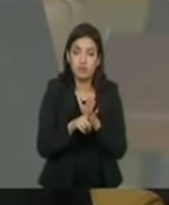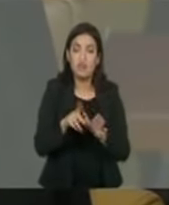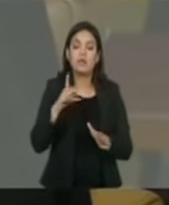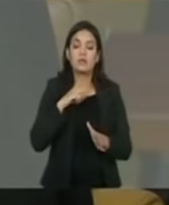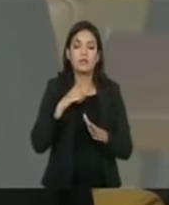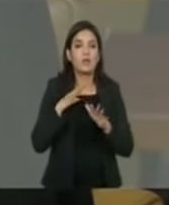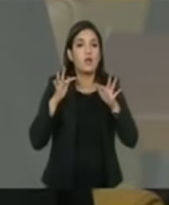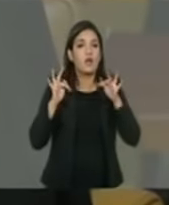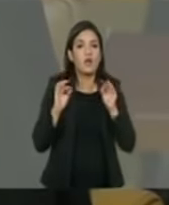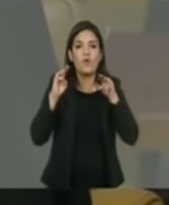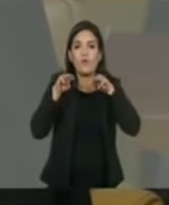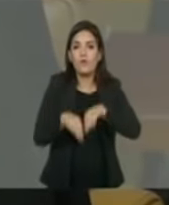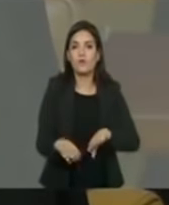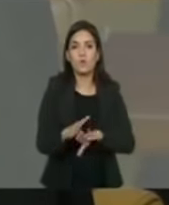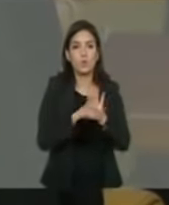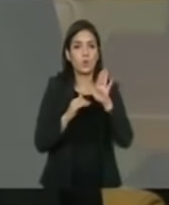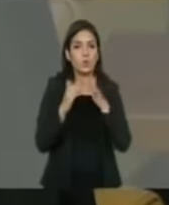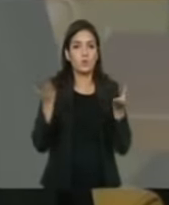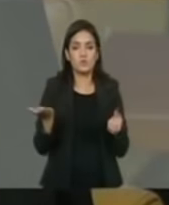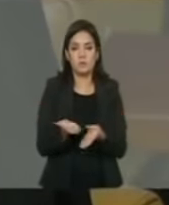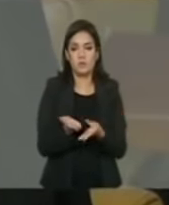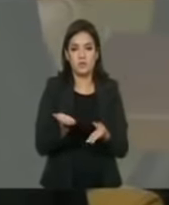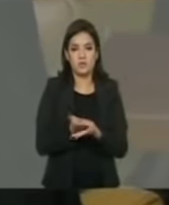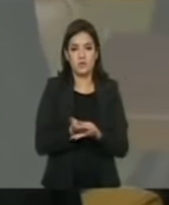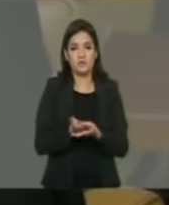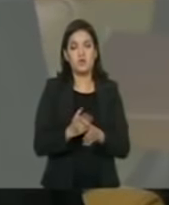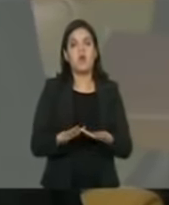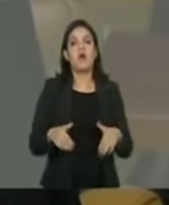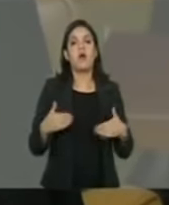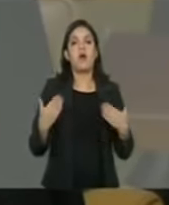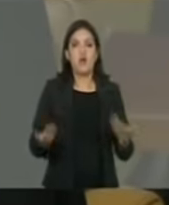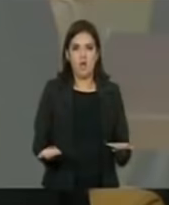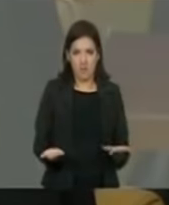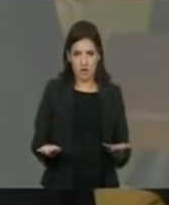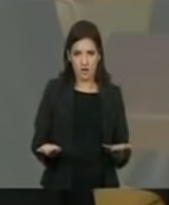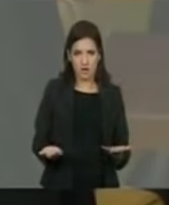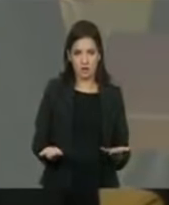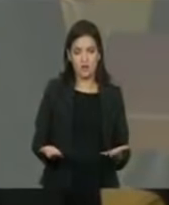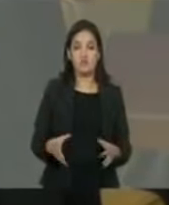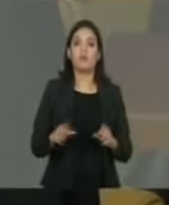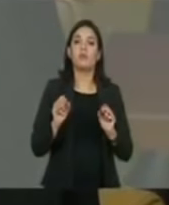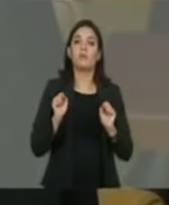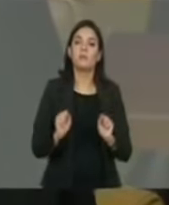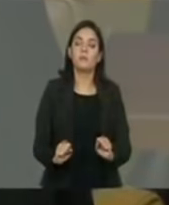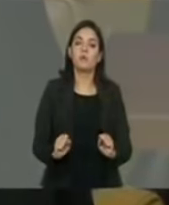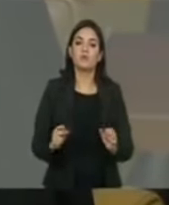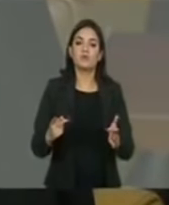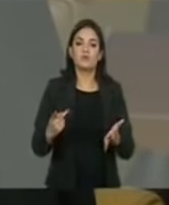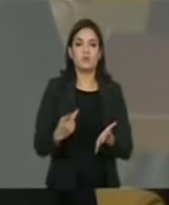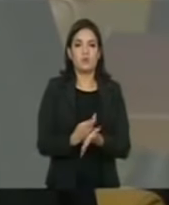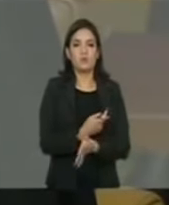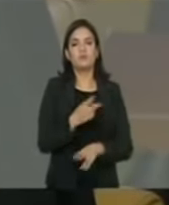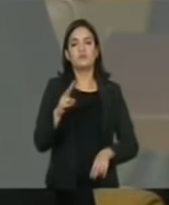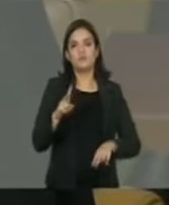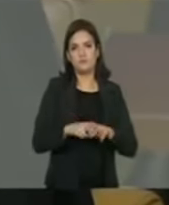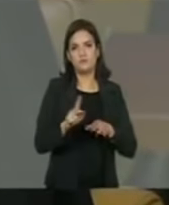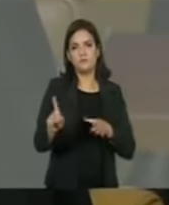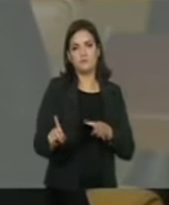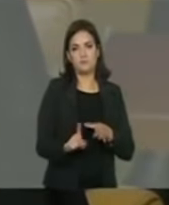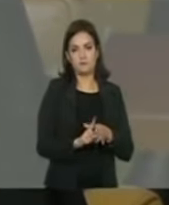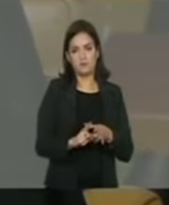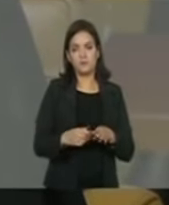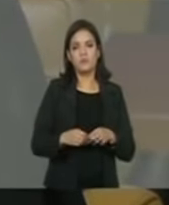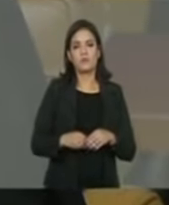da condenação penal só então ea partir desse momento deixará de subsistir em relação à pessoa condenada